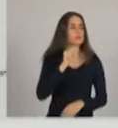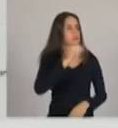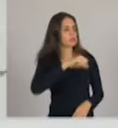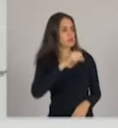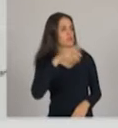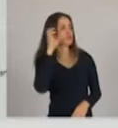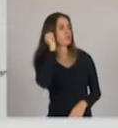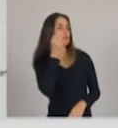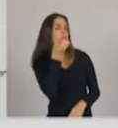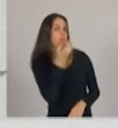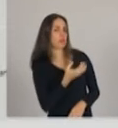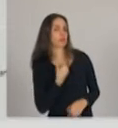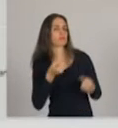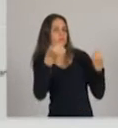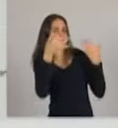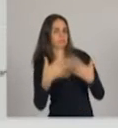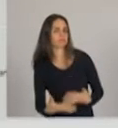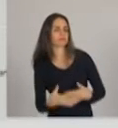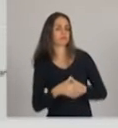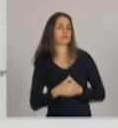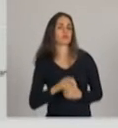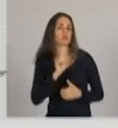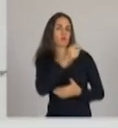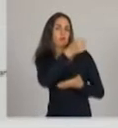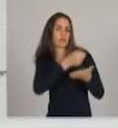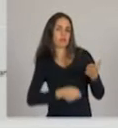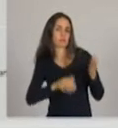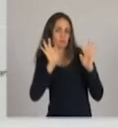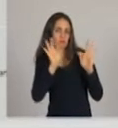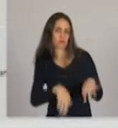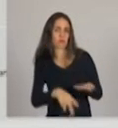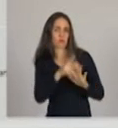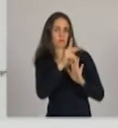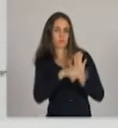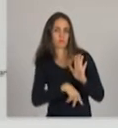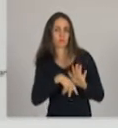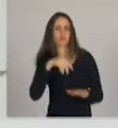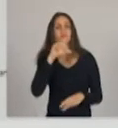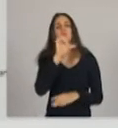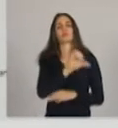bem. Somente a redação final do projeto